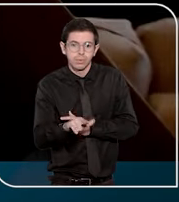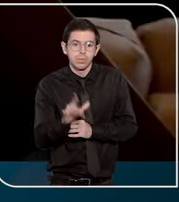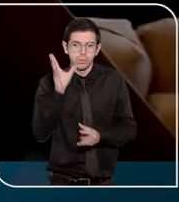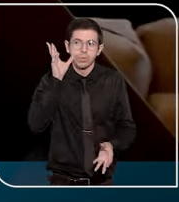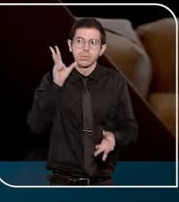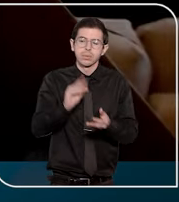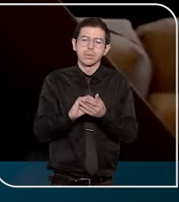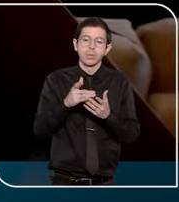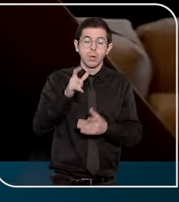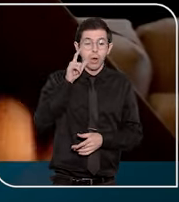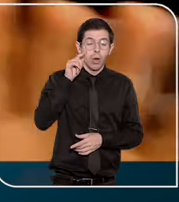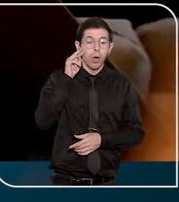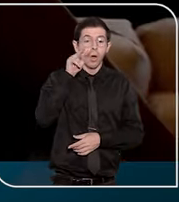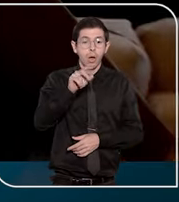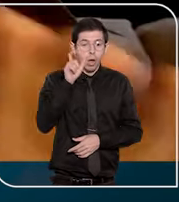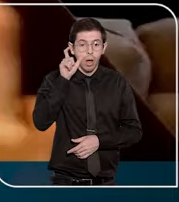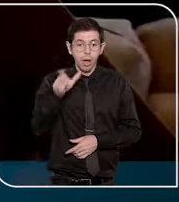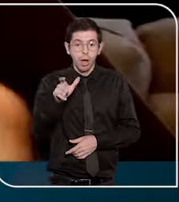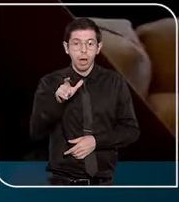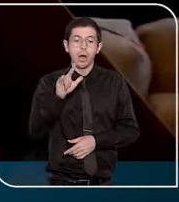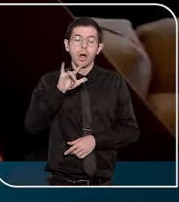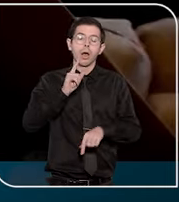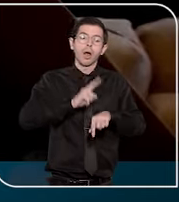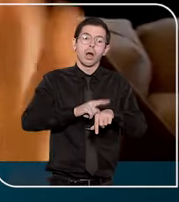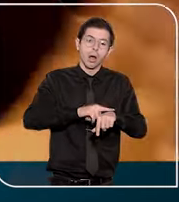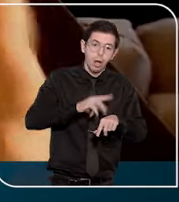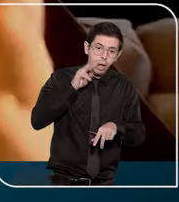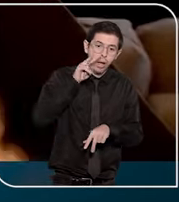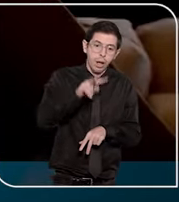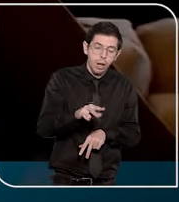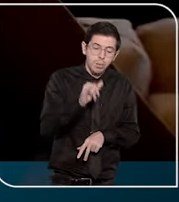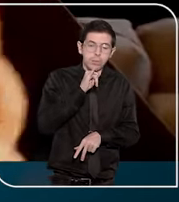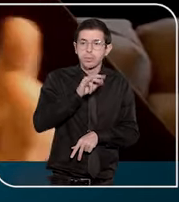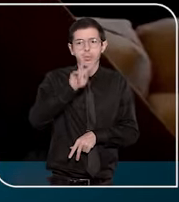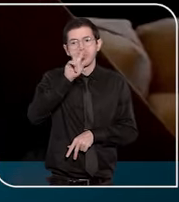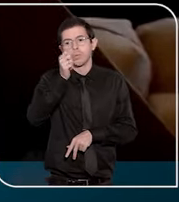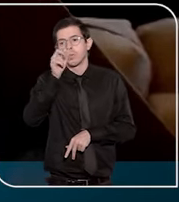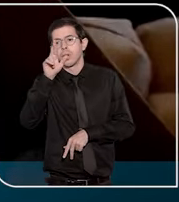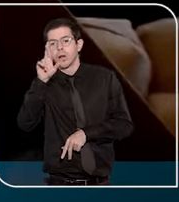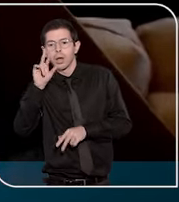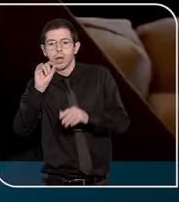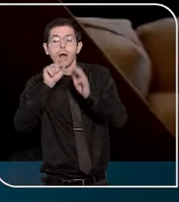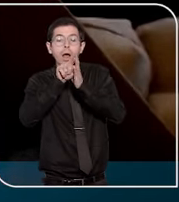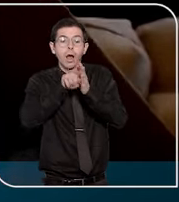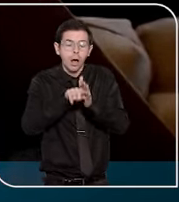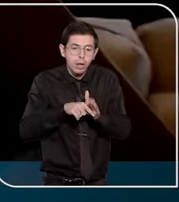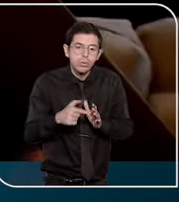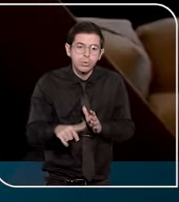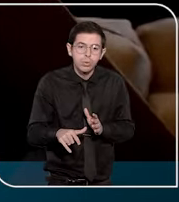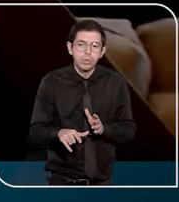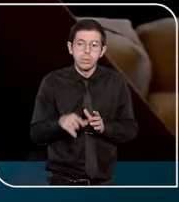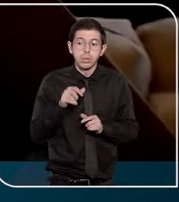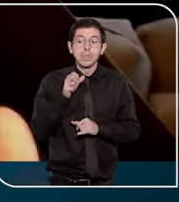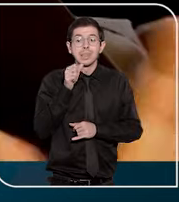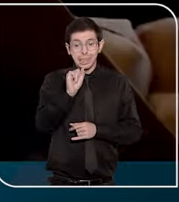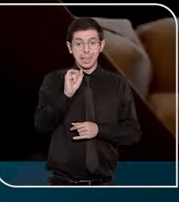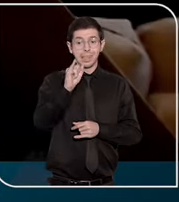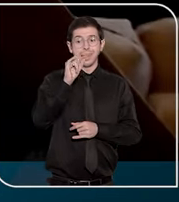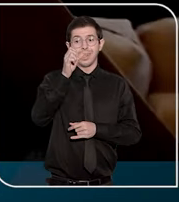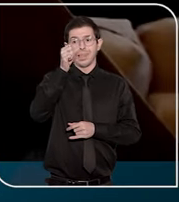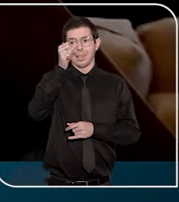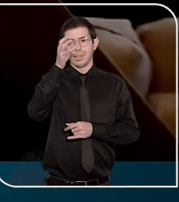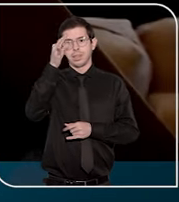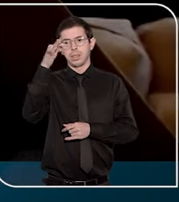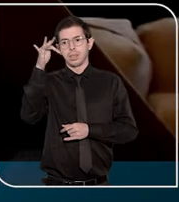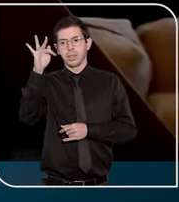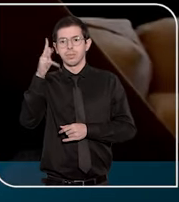olha que interessante. Fala o tempo todo aqui, ó, isso aí você está querendo ver no VAR e tal. Só que quando o Supremo já determinou que uma determinada discussão não tem